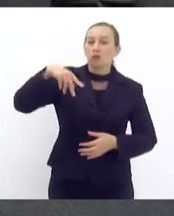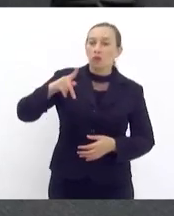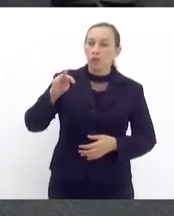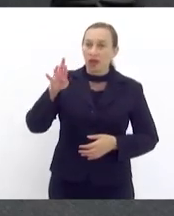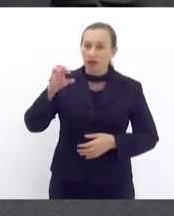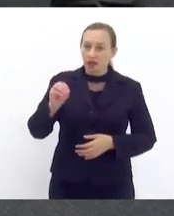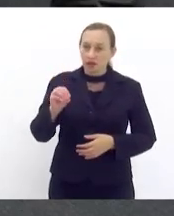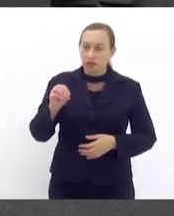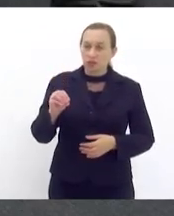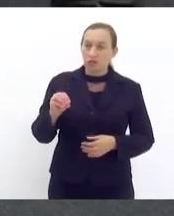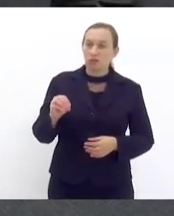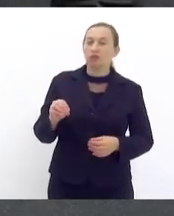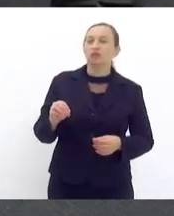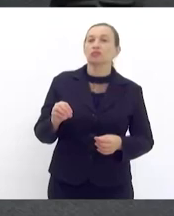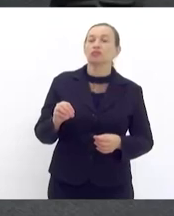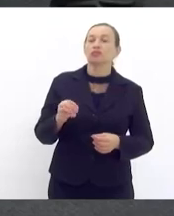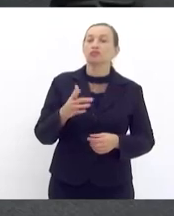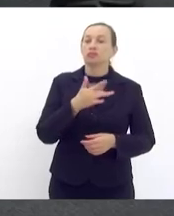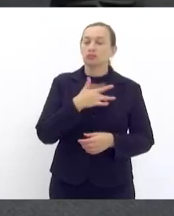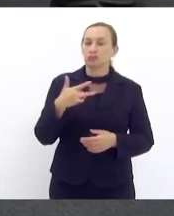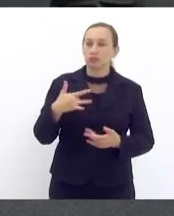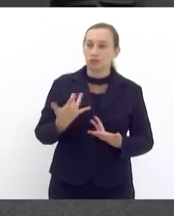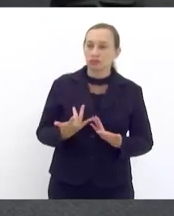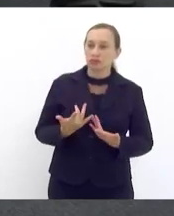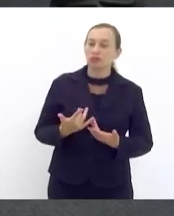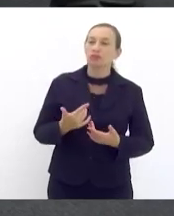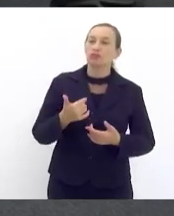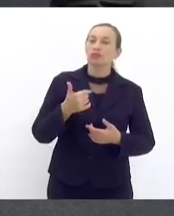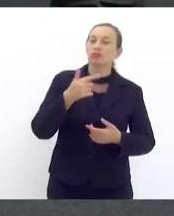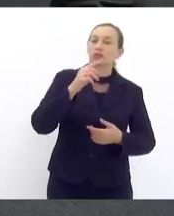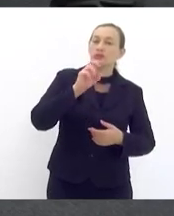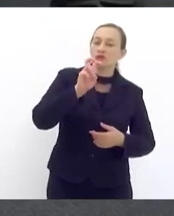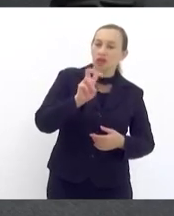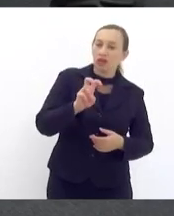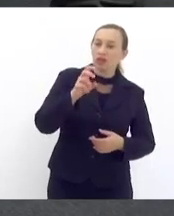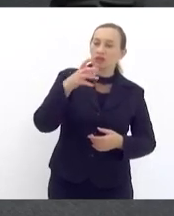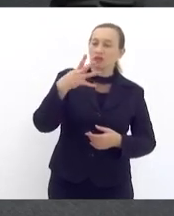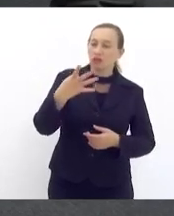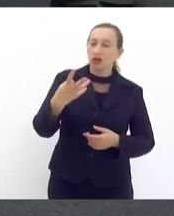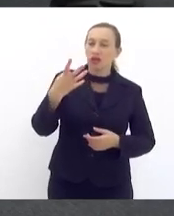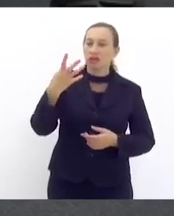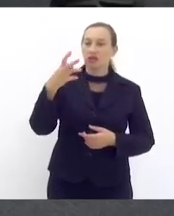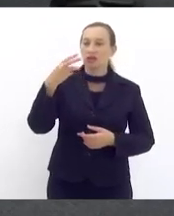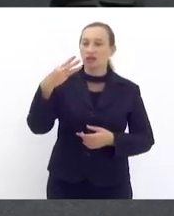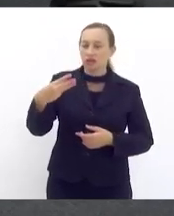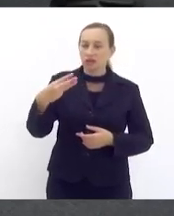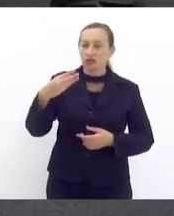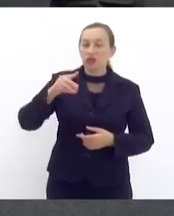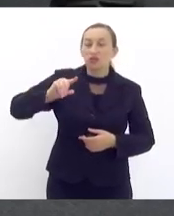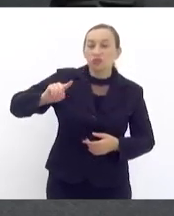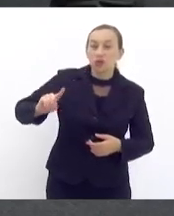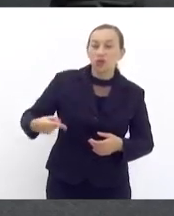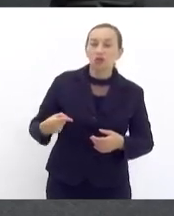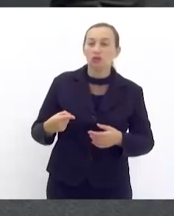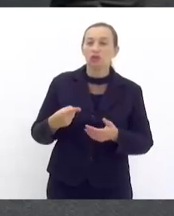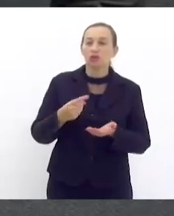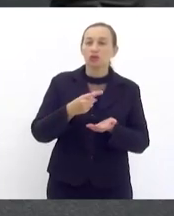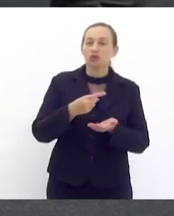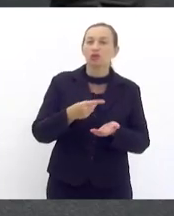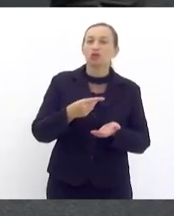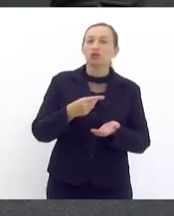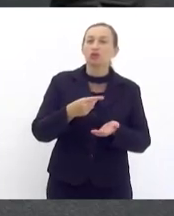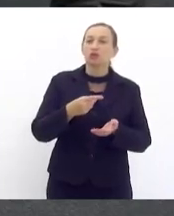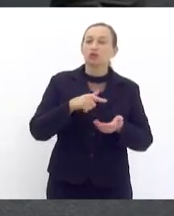IBGE o Brasil investiu 546 bilhões na aquisição de bens e serviços da Saúde